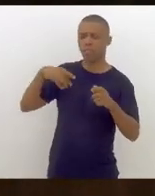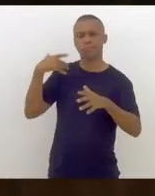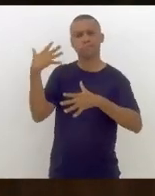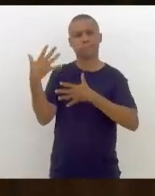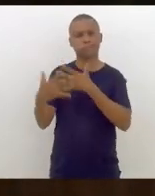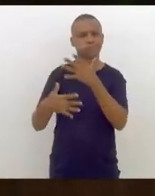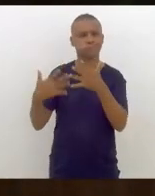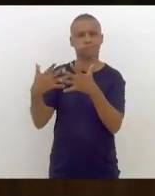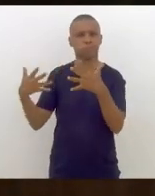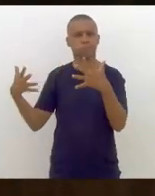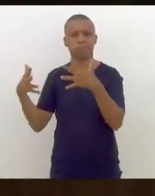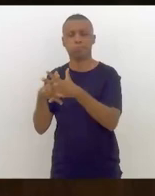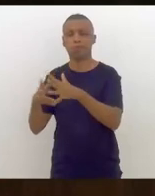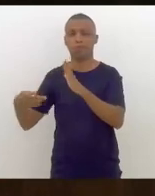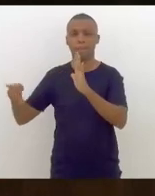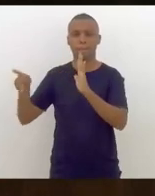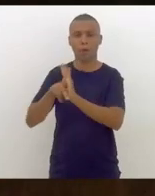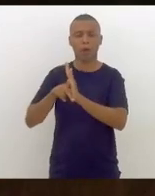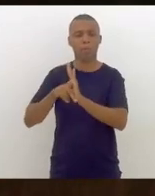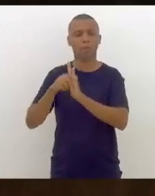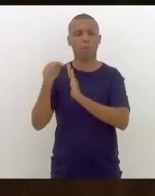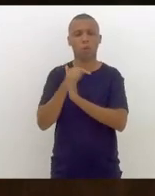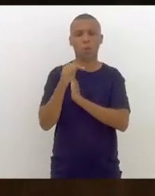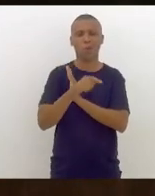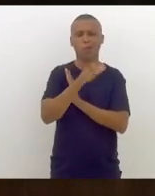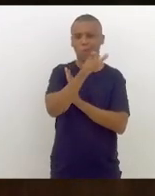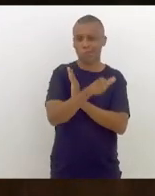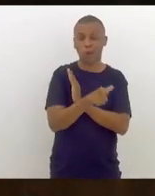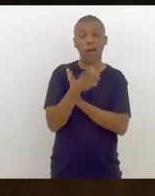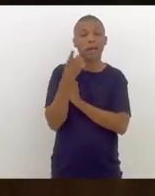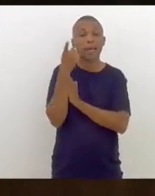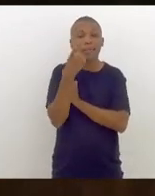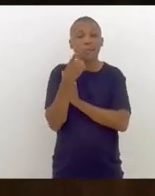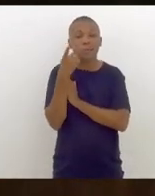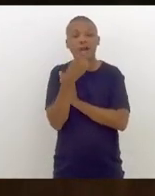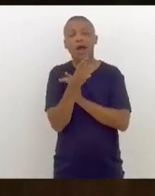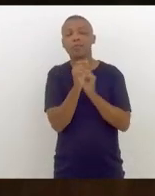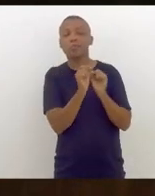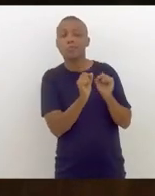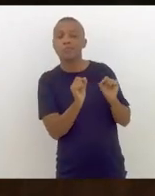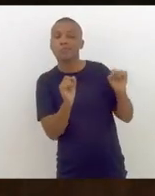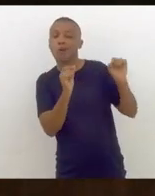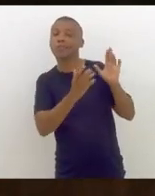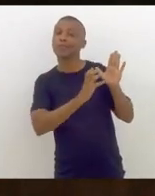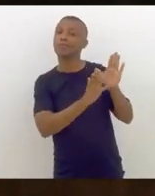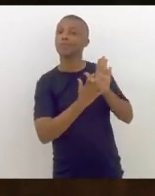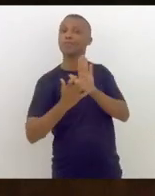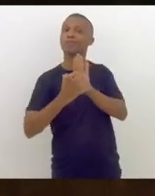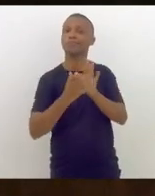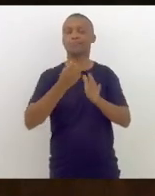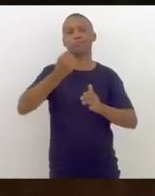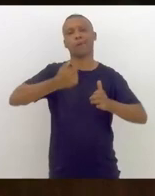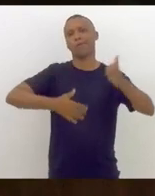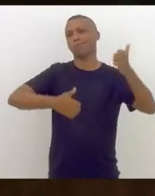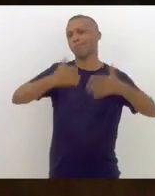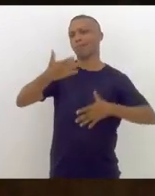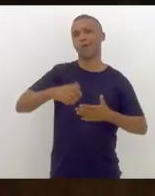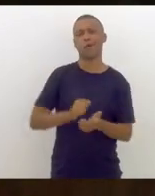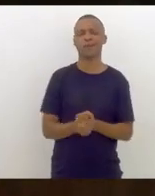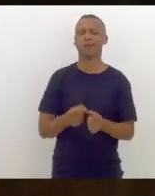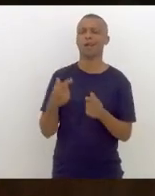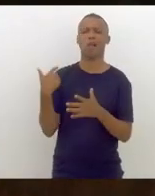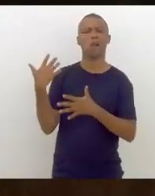Como o próprio deputados desse partido fala que dentro essa